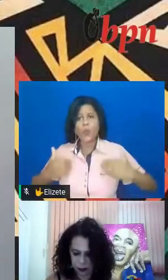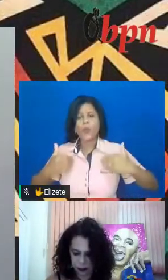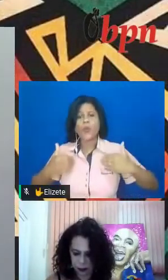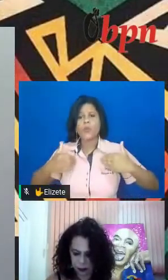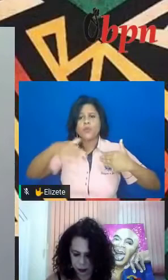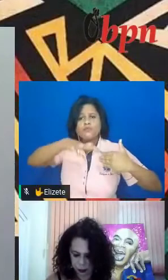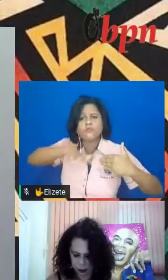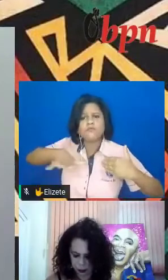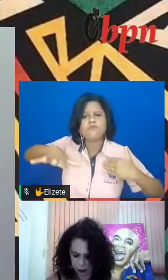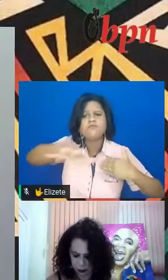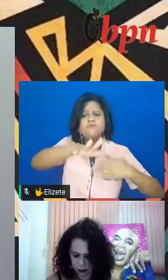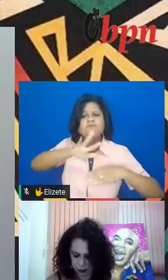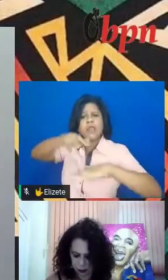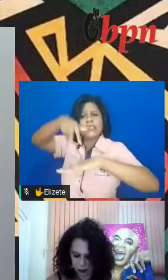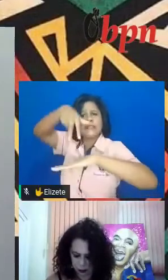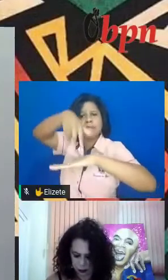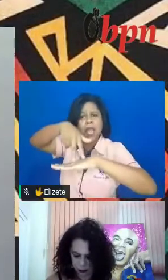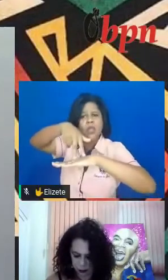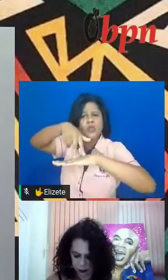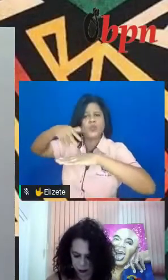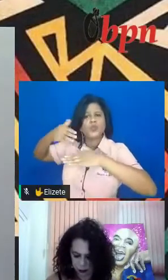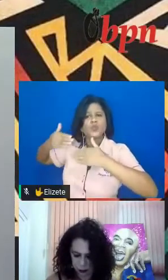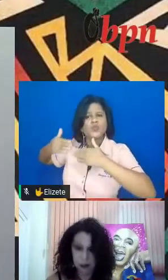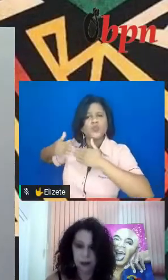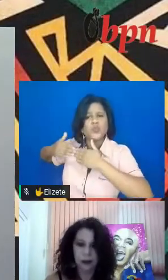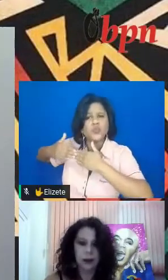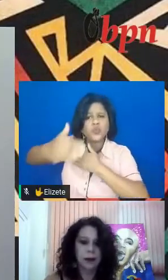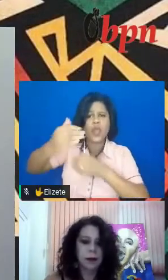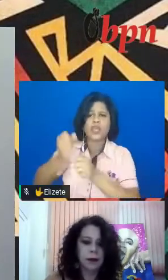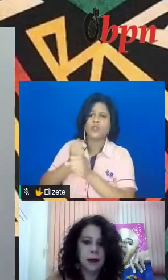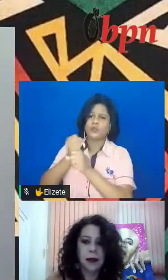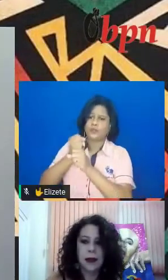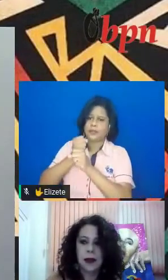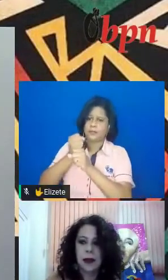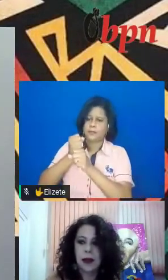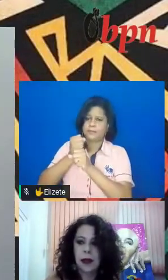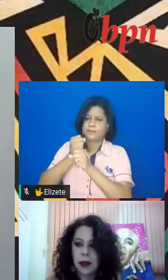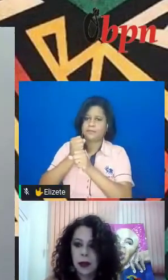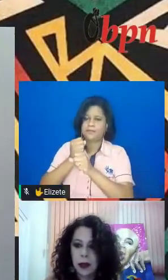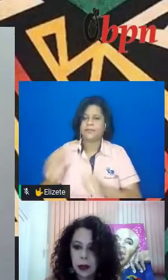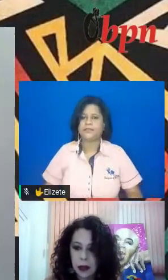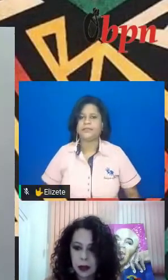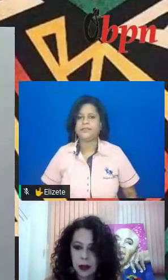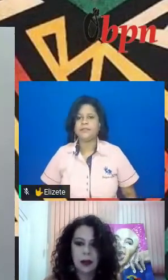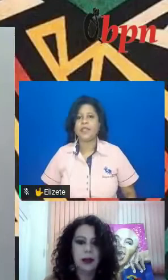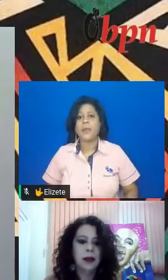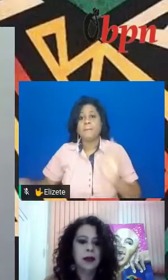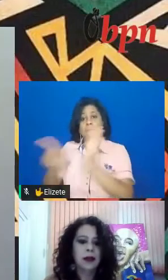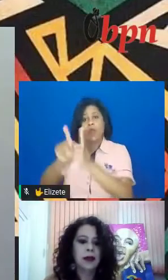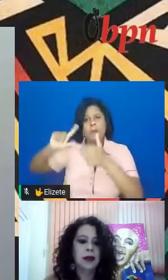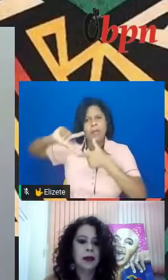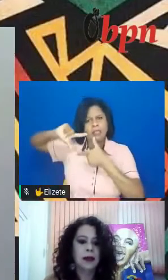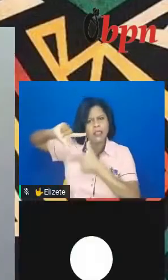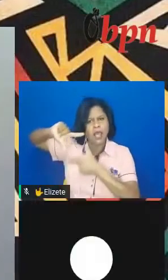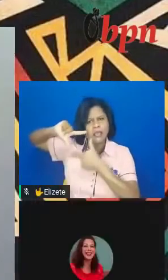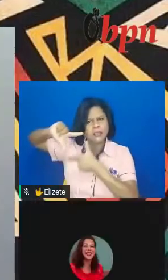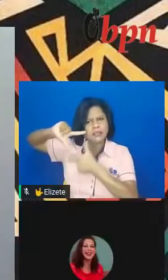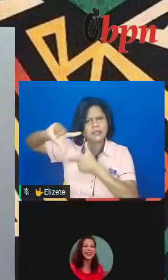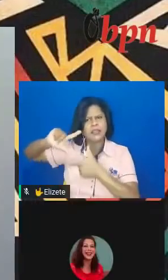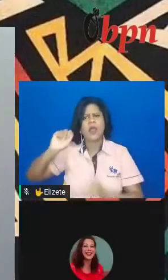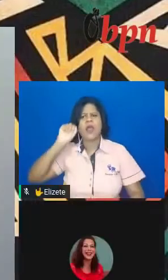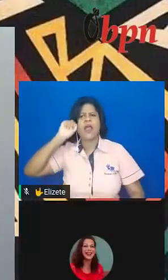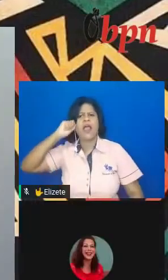espaço e no tempo. Então, de acordo com as tradições africanas, a linguagem, ela